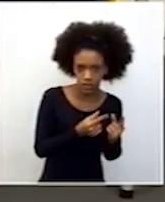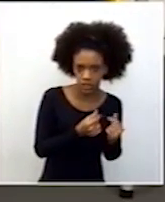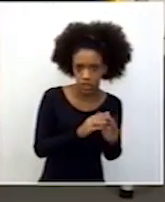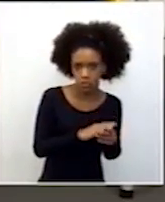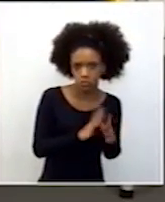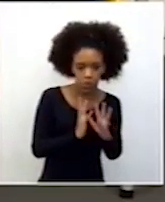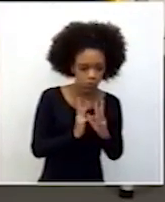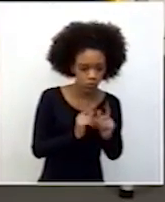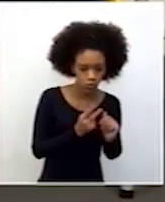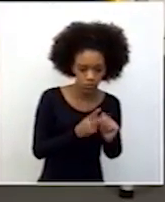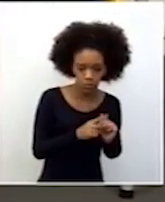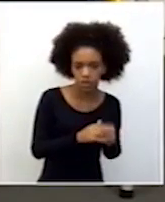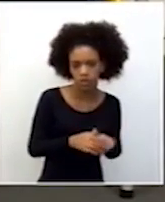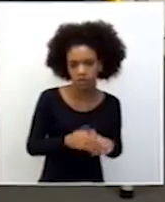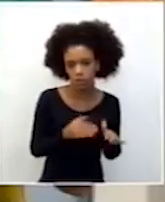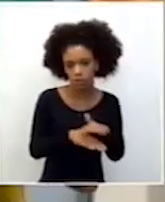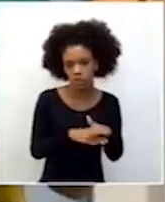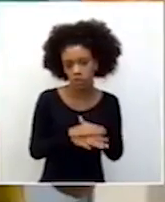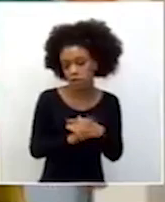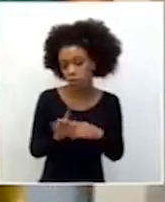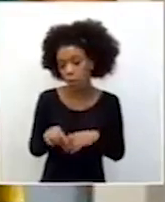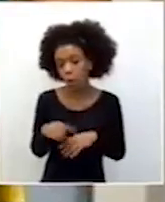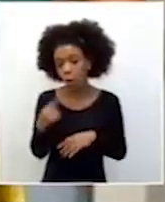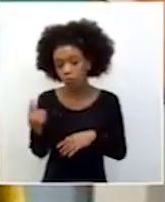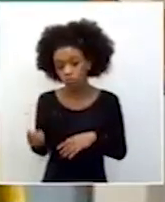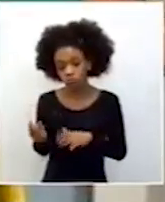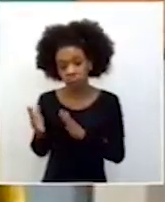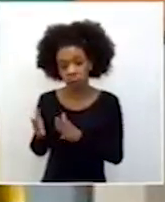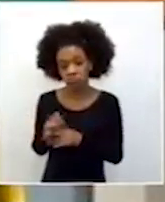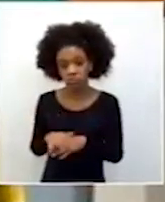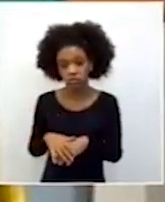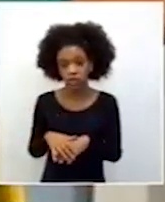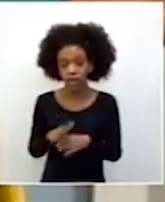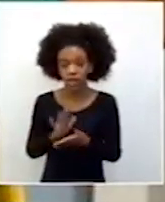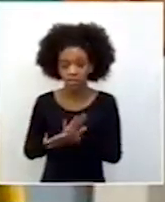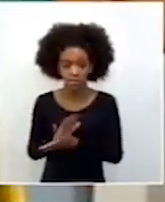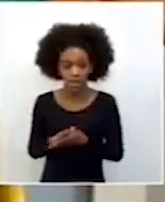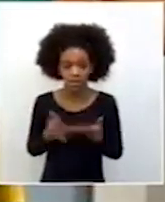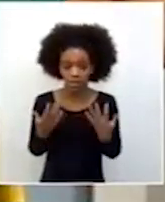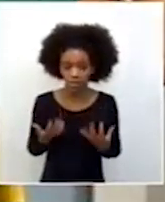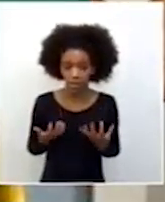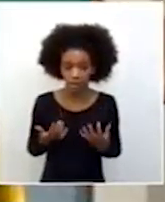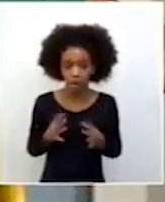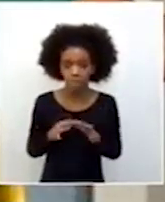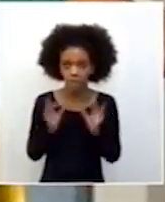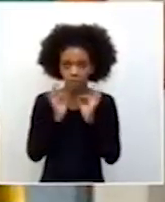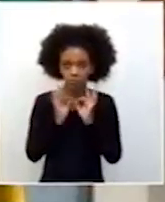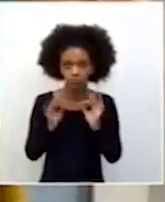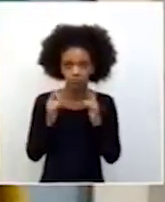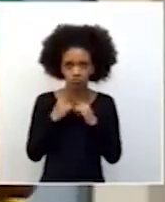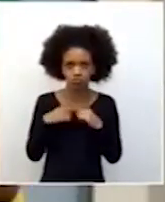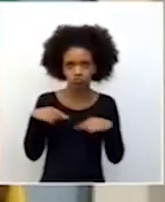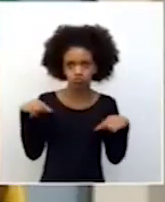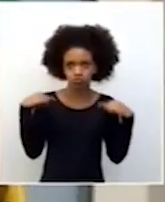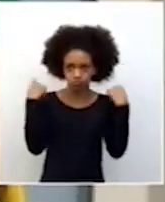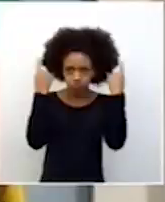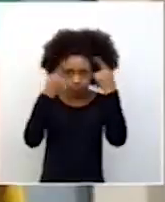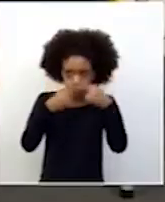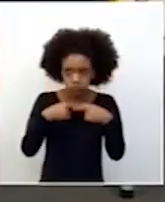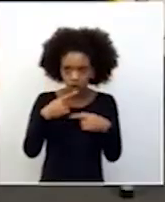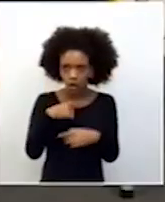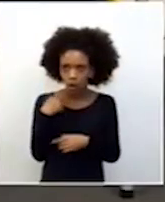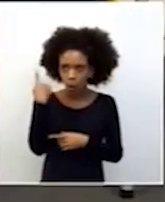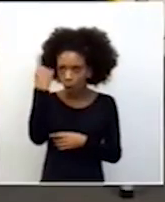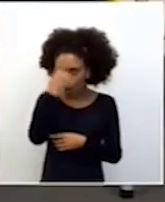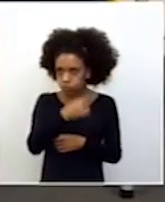tudo para ele bem guardado, ou outro que não tinha nada na mão, mas tinha uma cabeça enorme, ou seja, a cabeça dele cheio de pensamentos. Cheio de conteúdo,